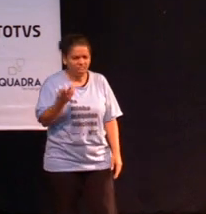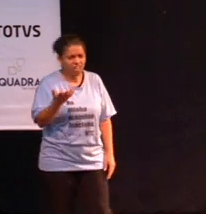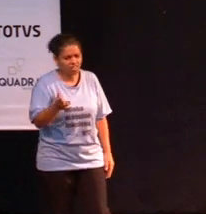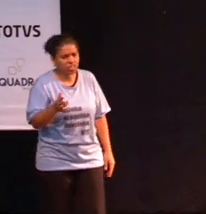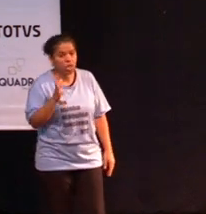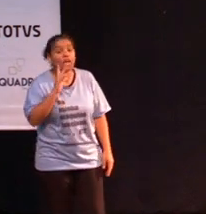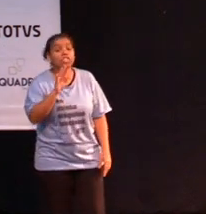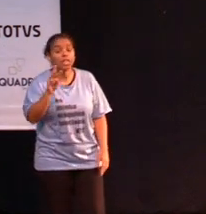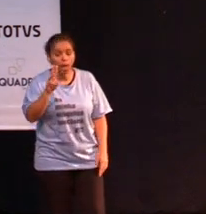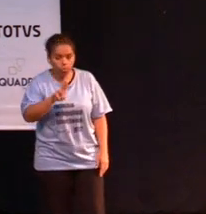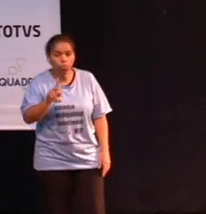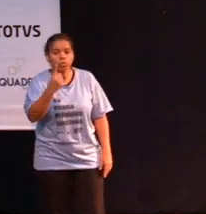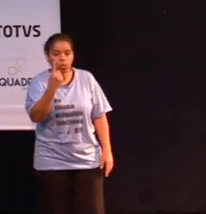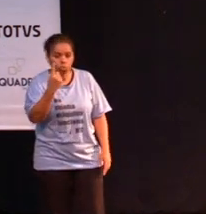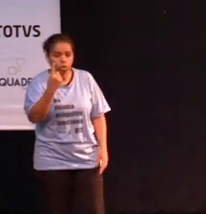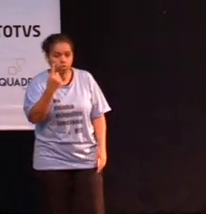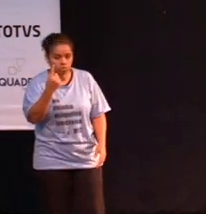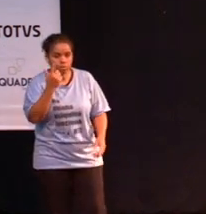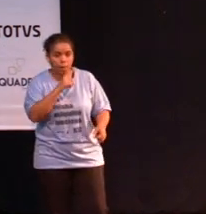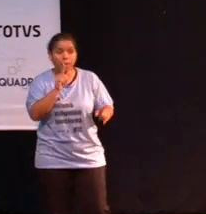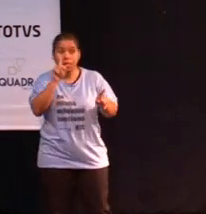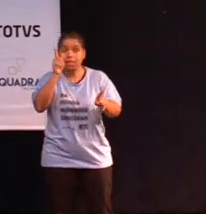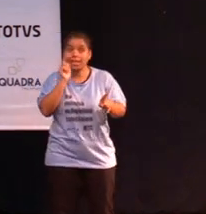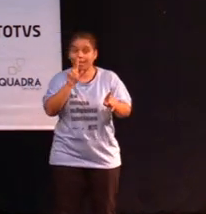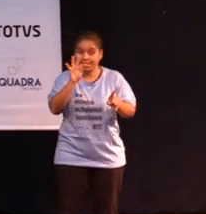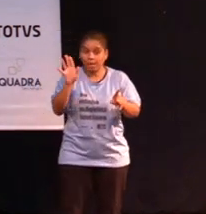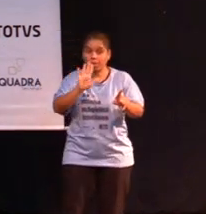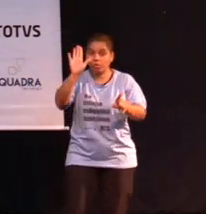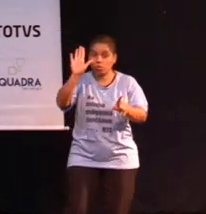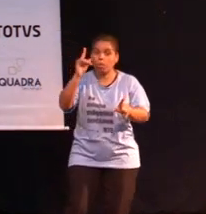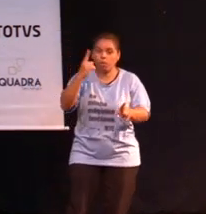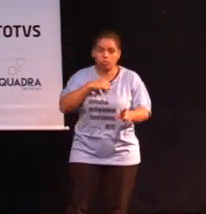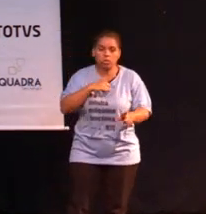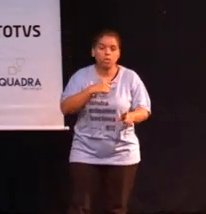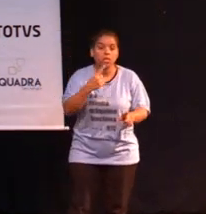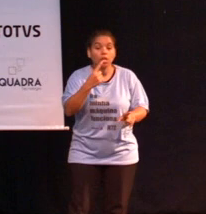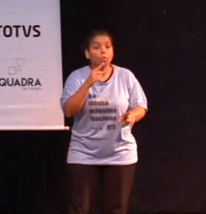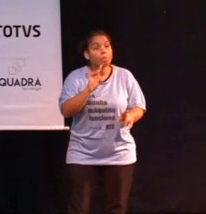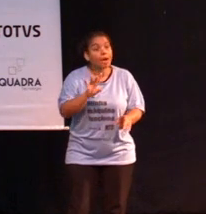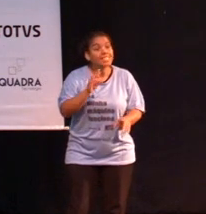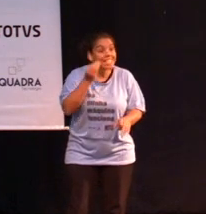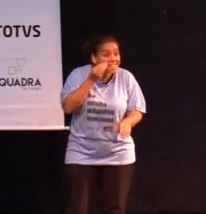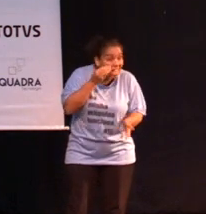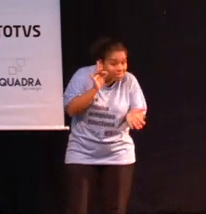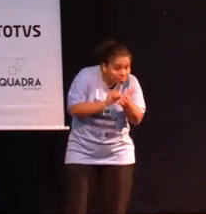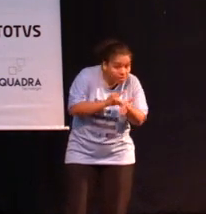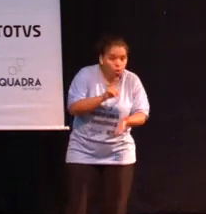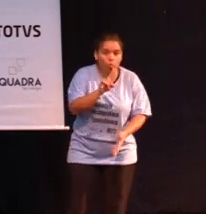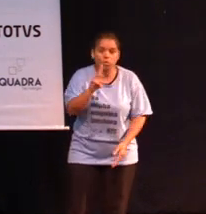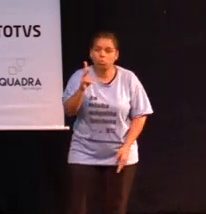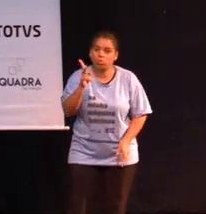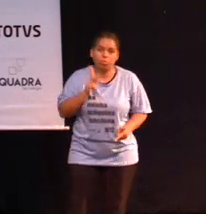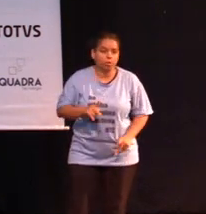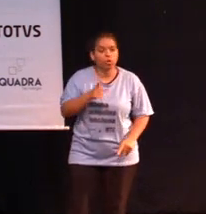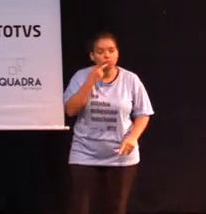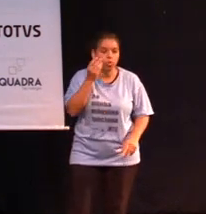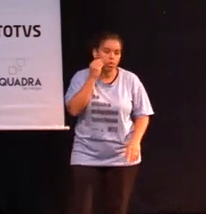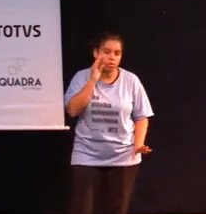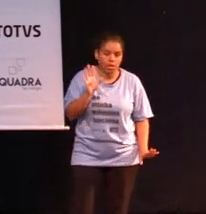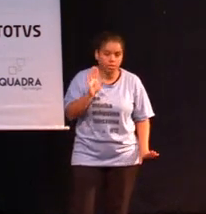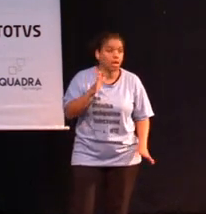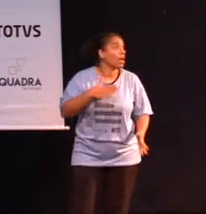15 pessoas não tomam que tinha 23 falou que testa tipo é é assustador